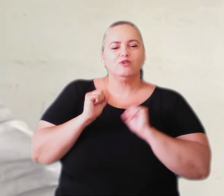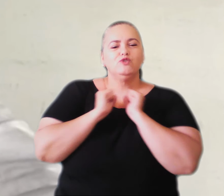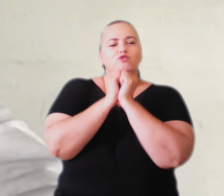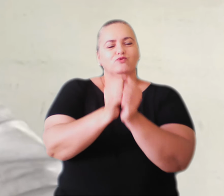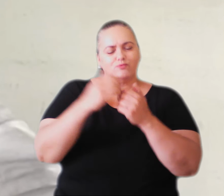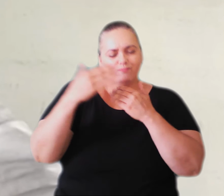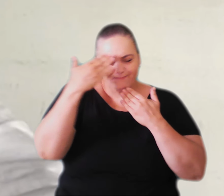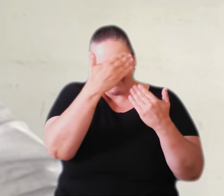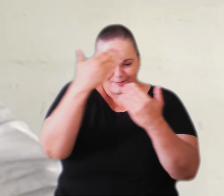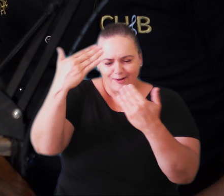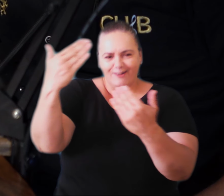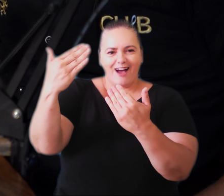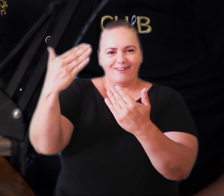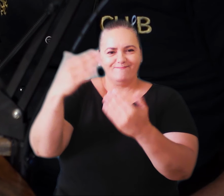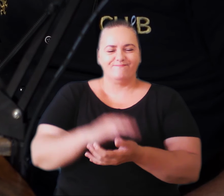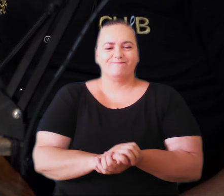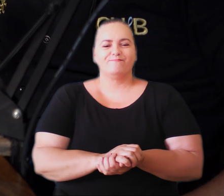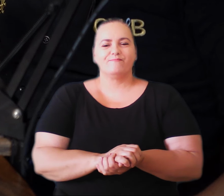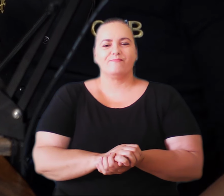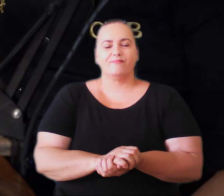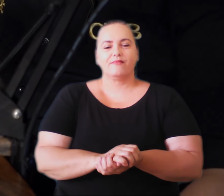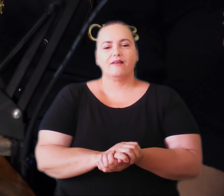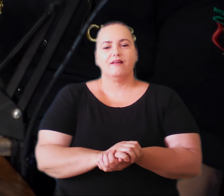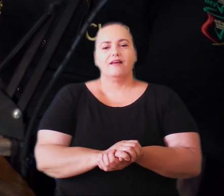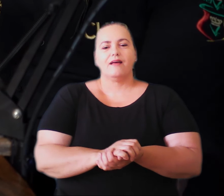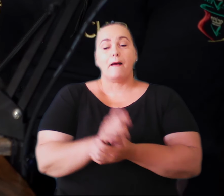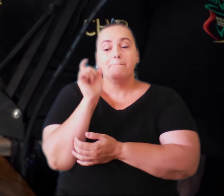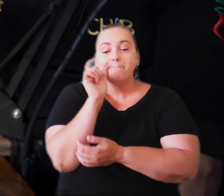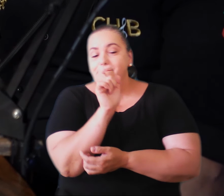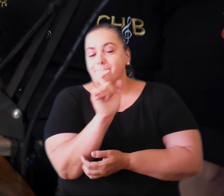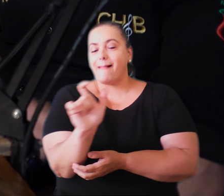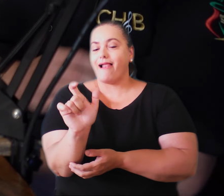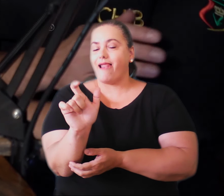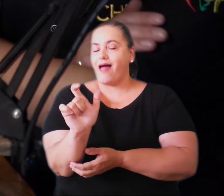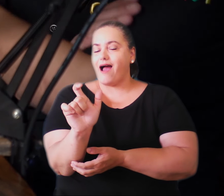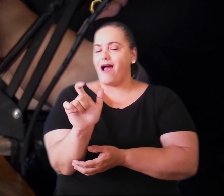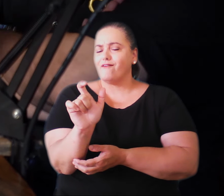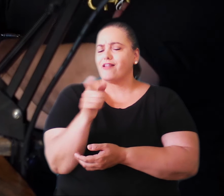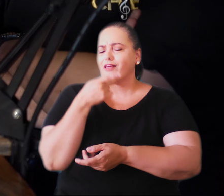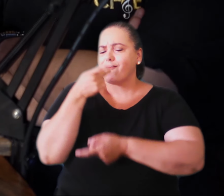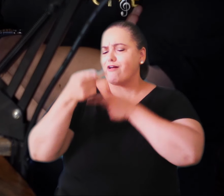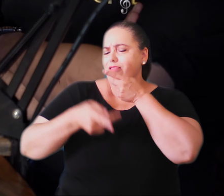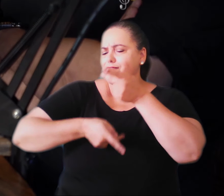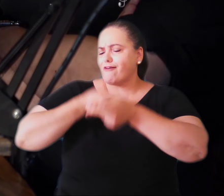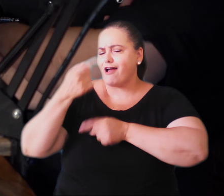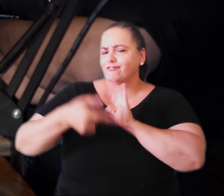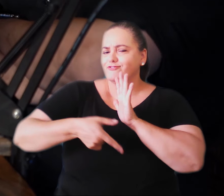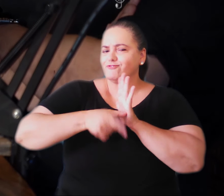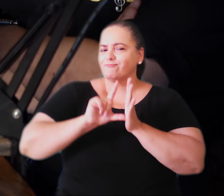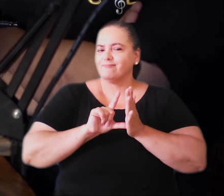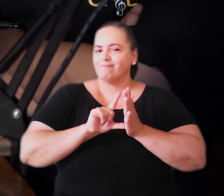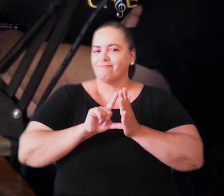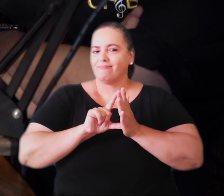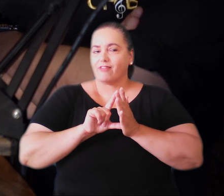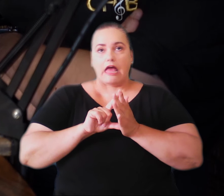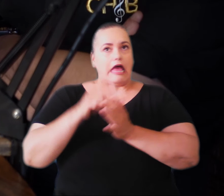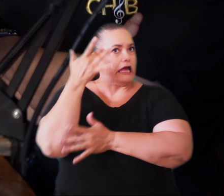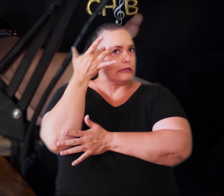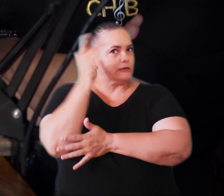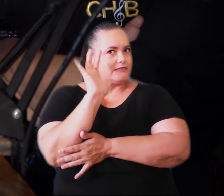honra mesmo, muito grande. Muito obrigado. Olha, palavras que a gente comentar daqui, eu não sei qual